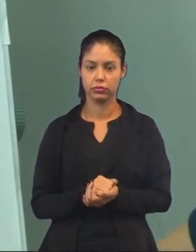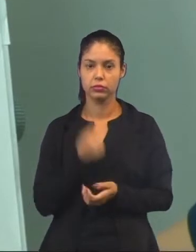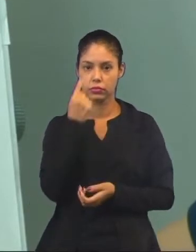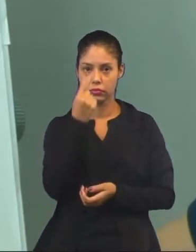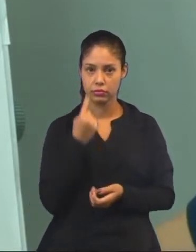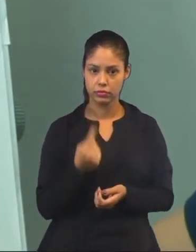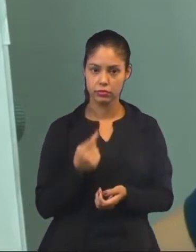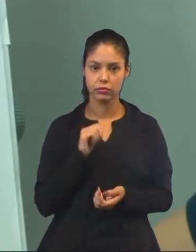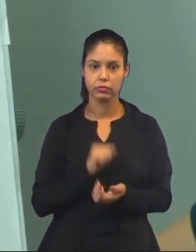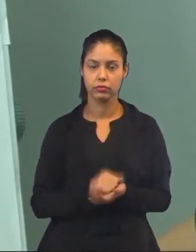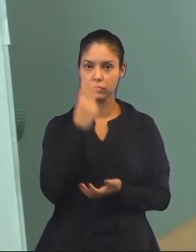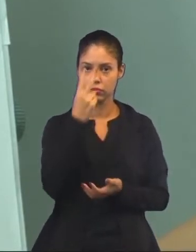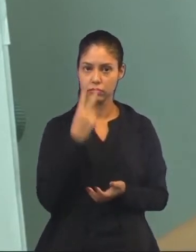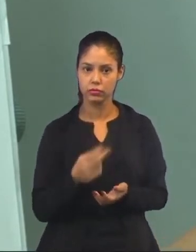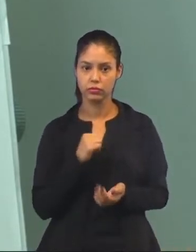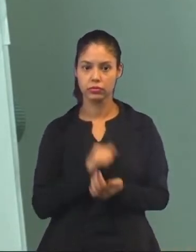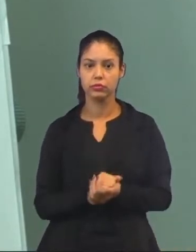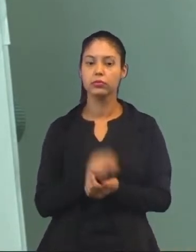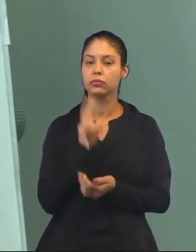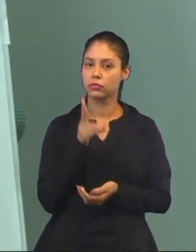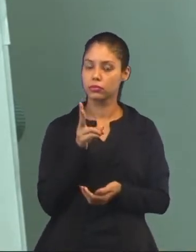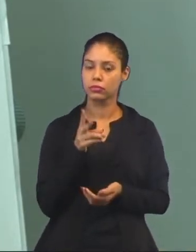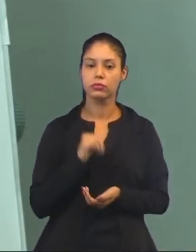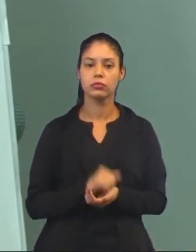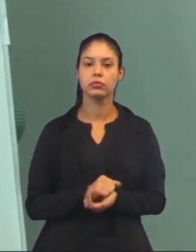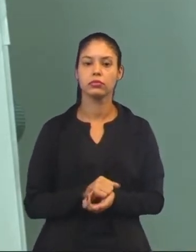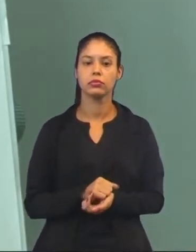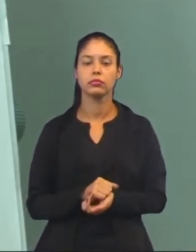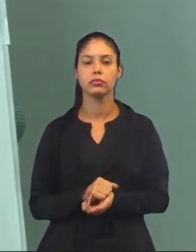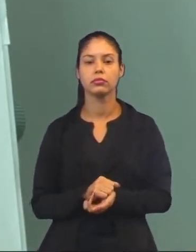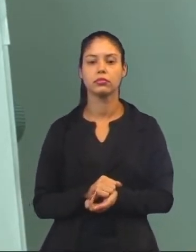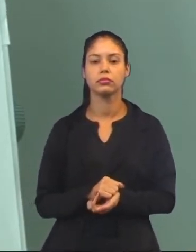com unidade sempre e dezena com dezena sempre.